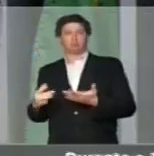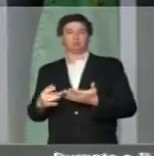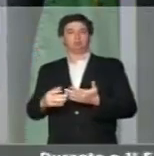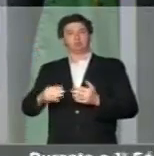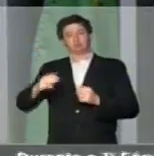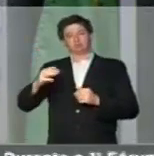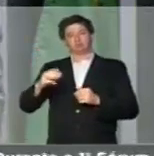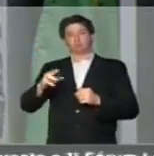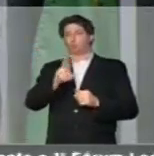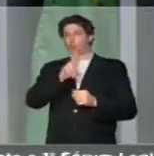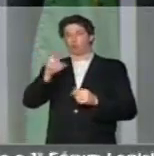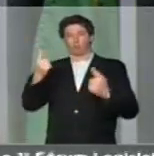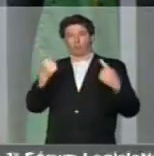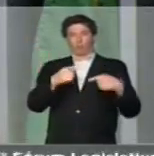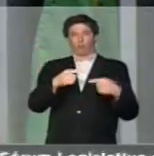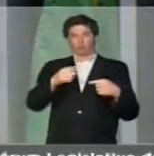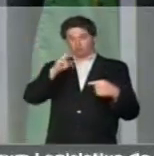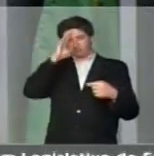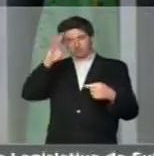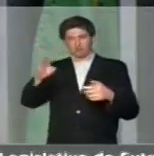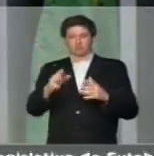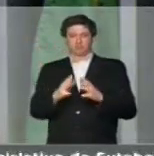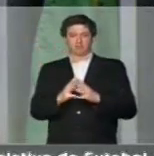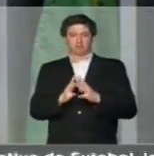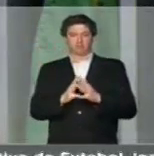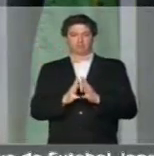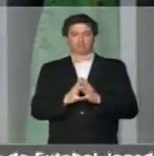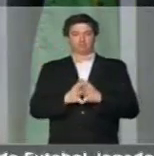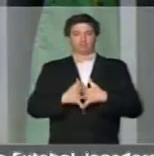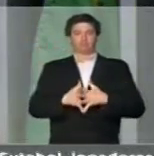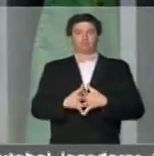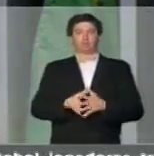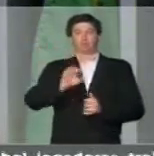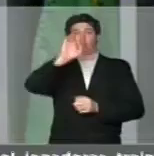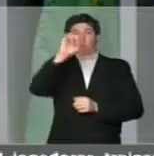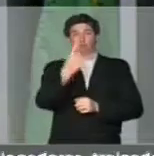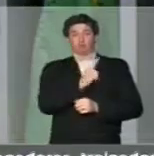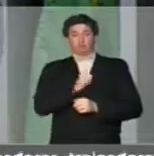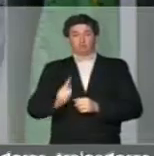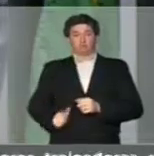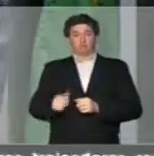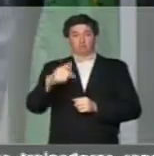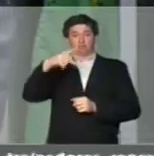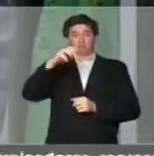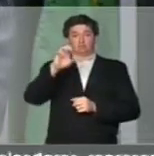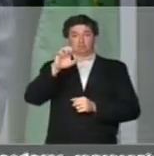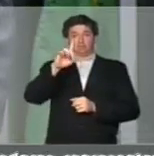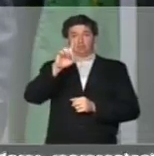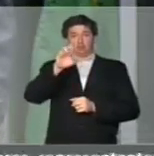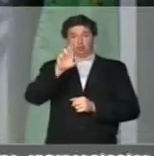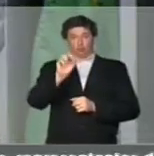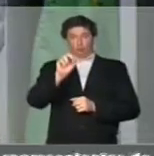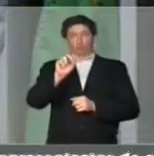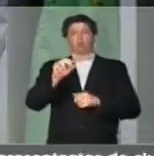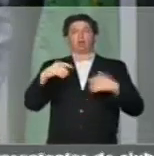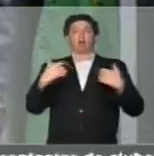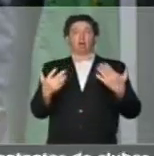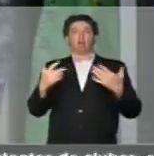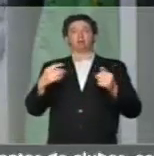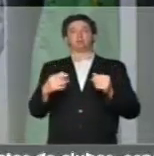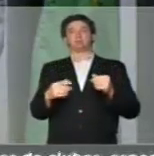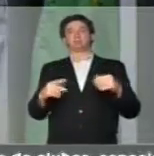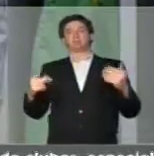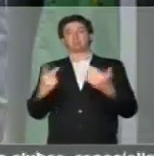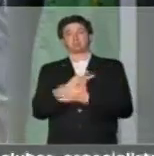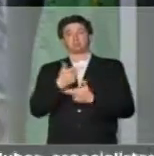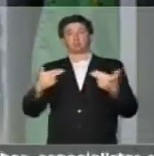dos maiores nomes da política daquele estado, o então ex-governador Pedro Pedrocian, e surgiu como um